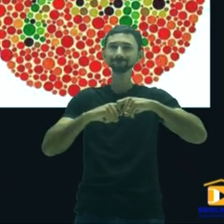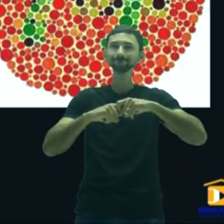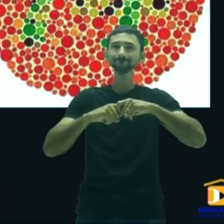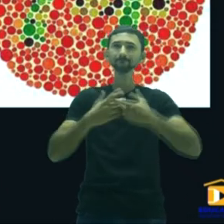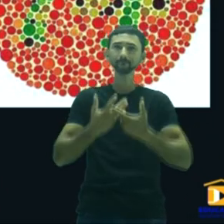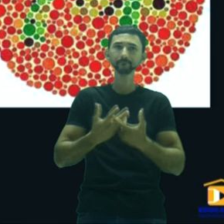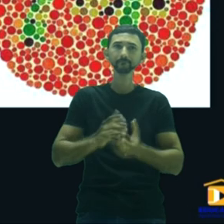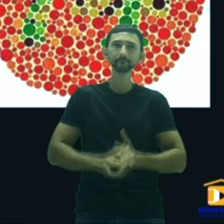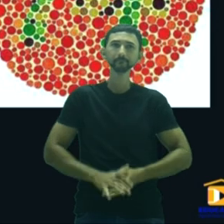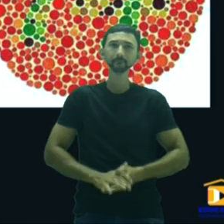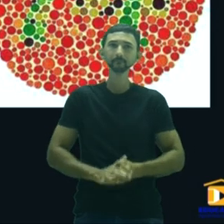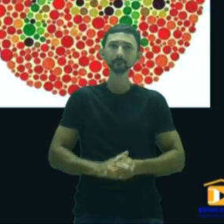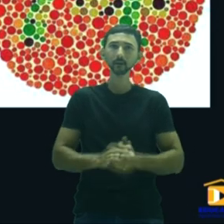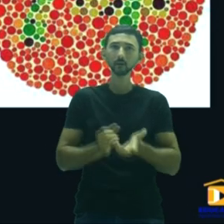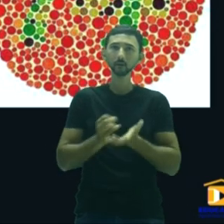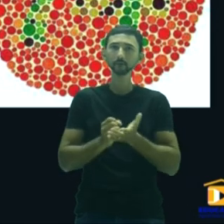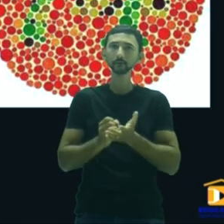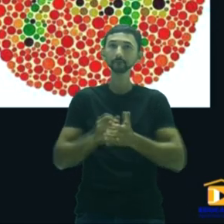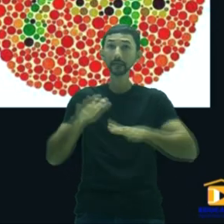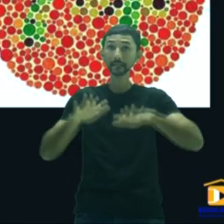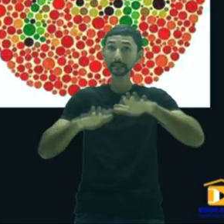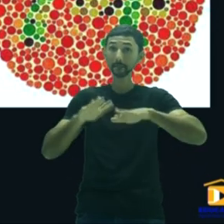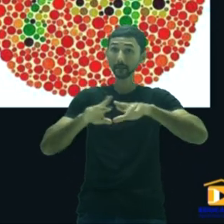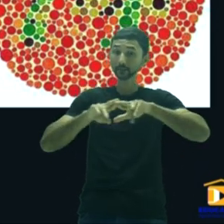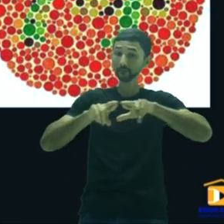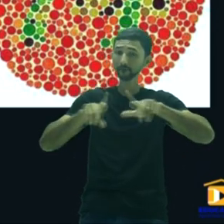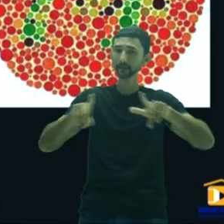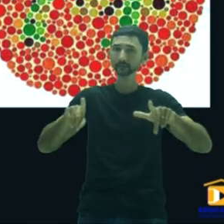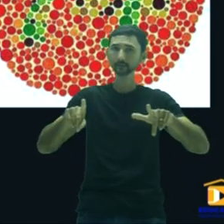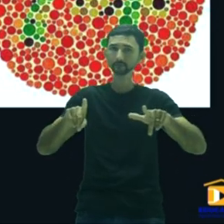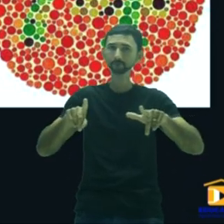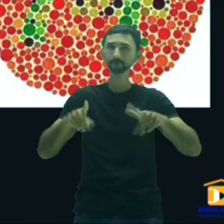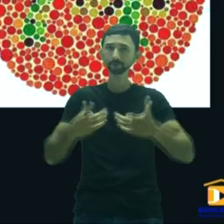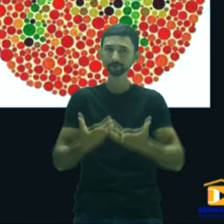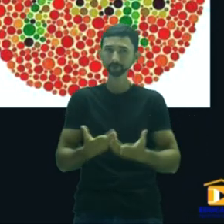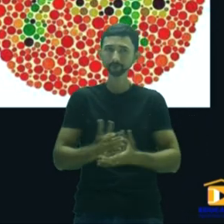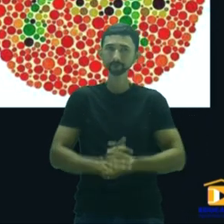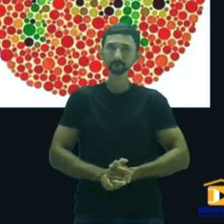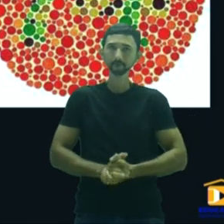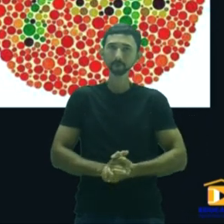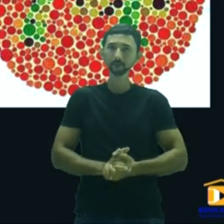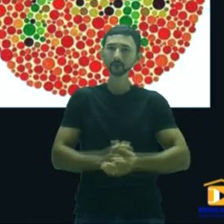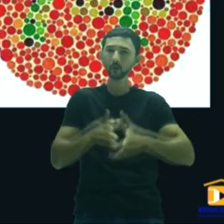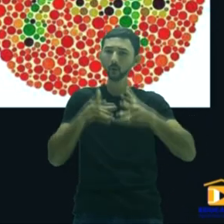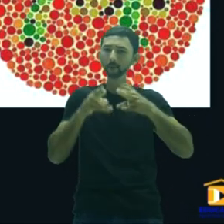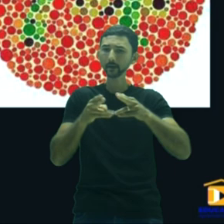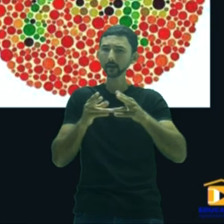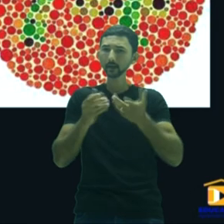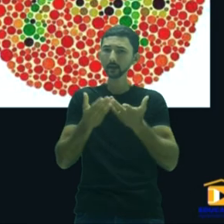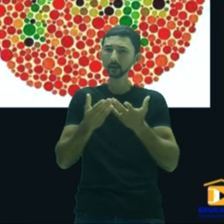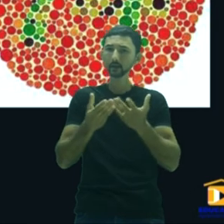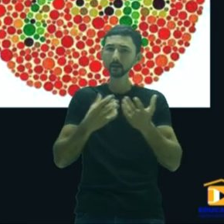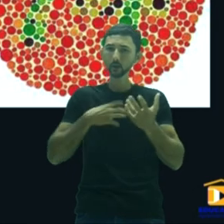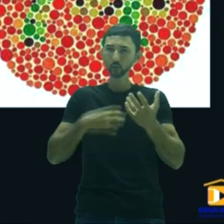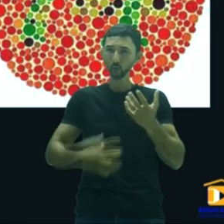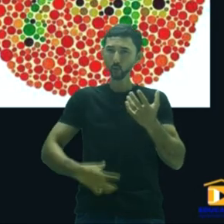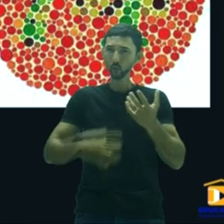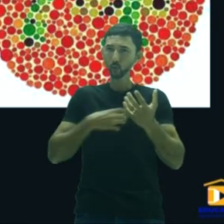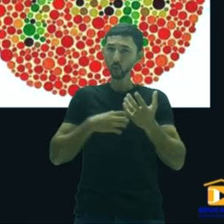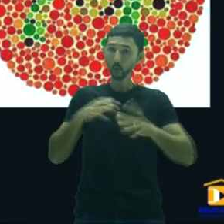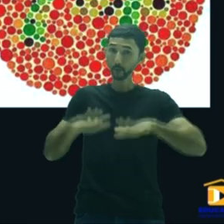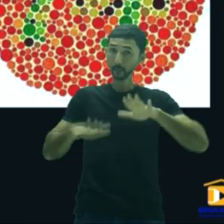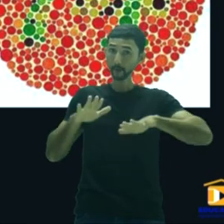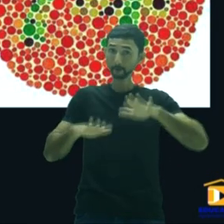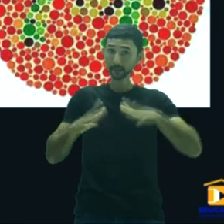A expressão deles vai se dar de forma distinta. A proporção de expressão deles é